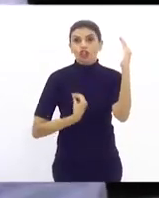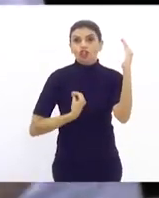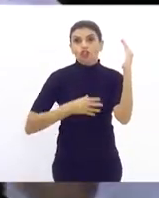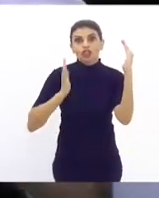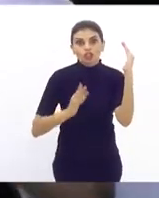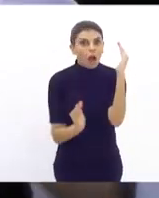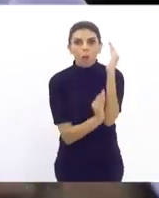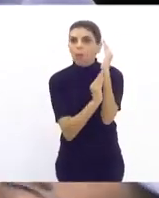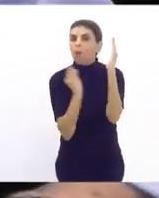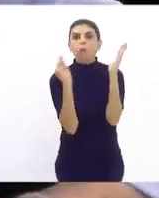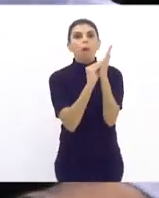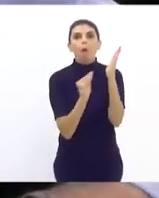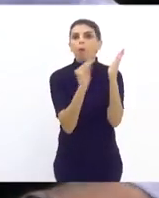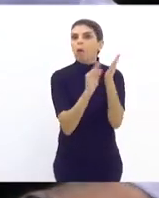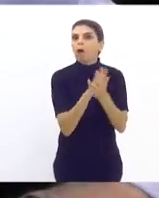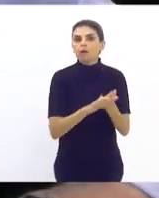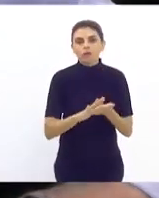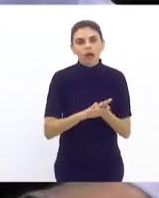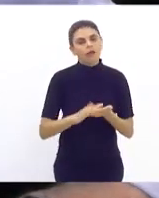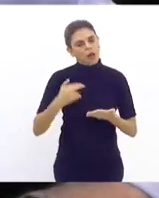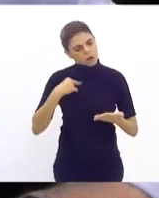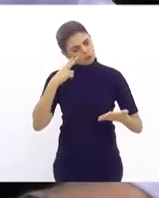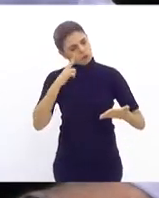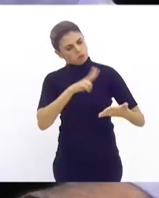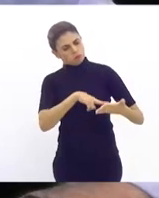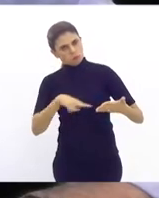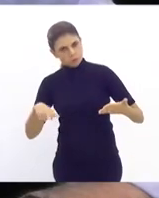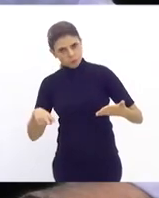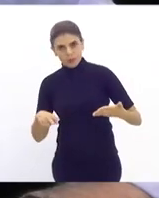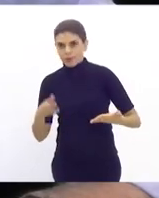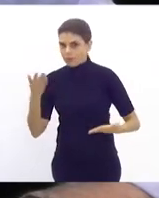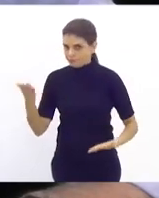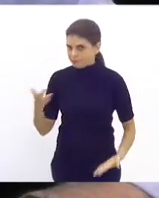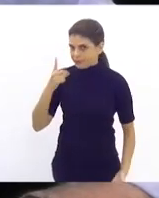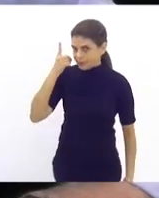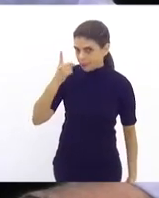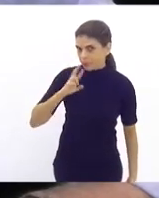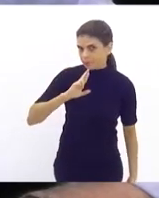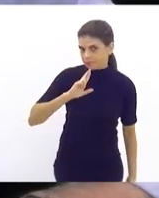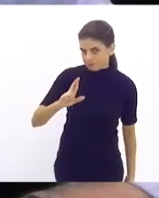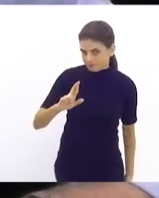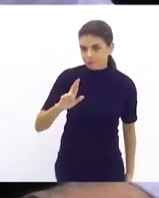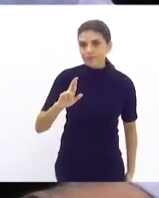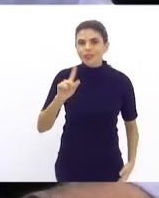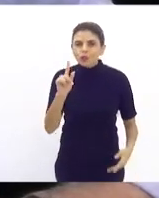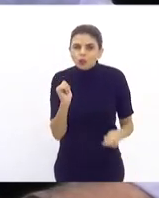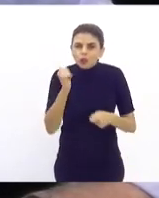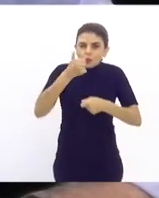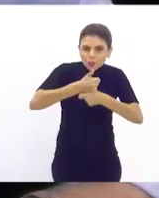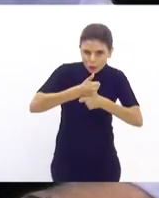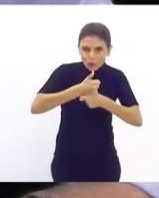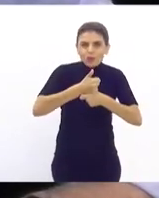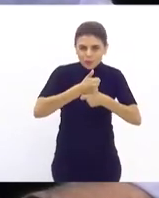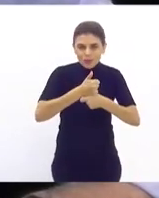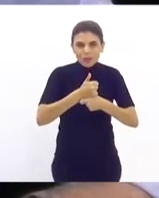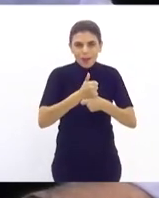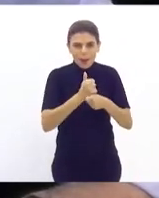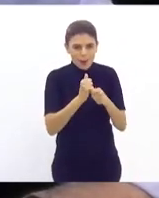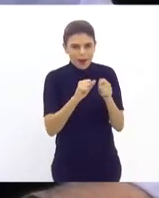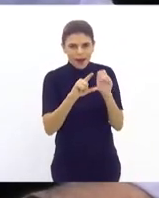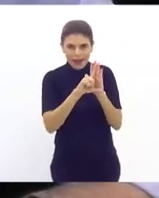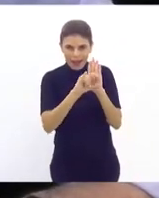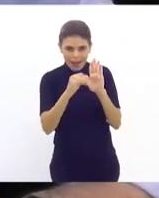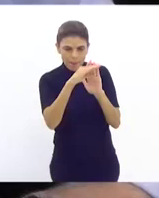Né? Apenas estava vendo, deputado Amorim, no seu substitutivo, quando, em